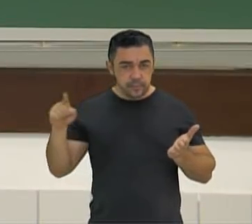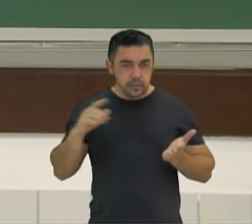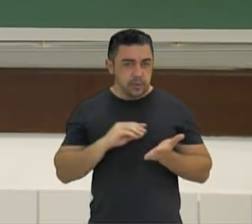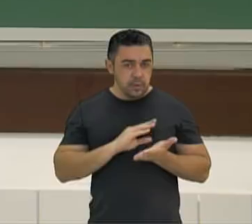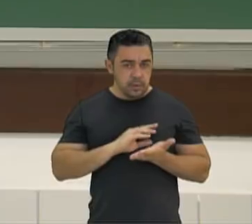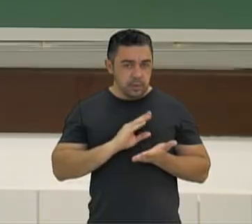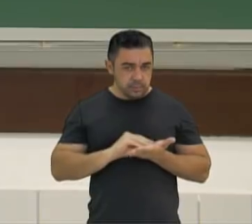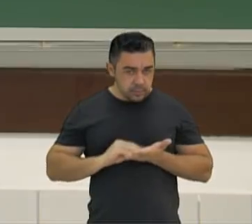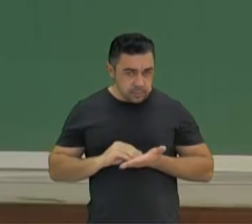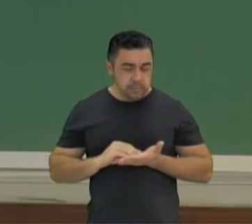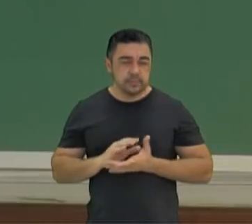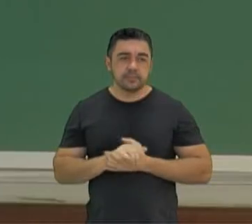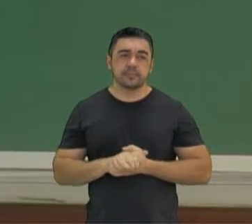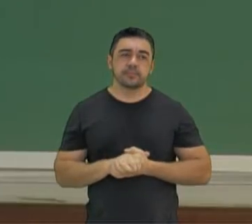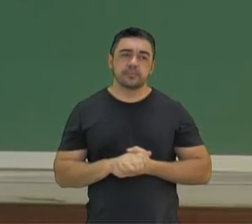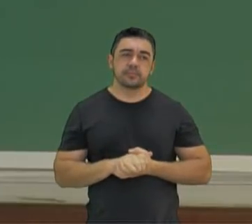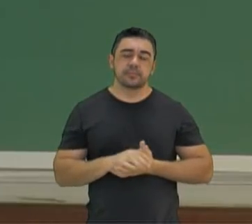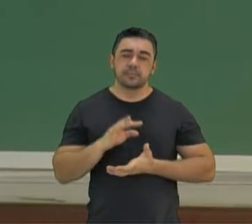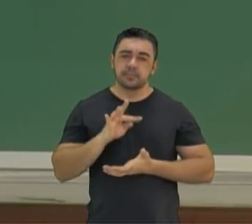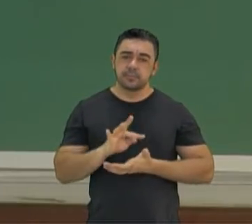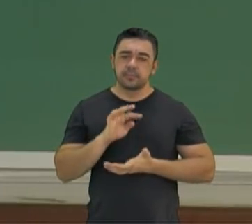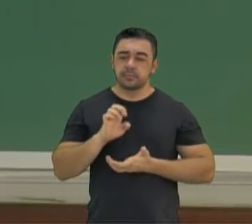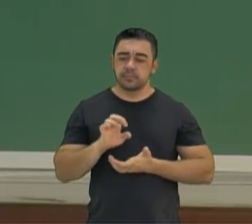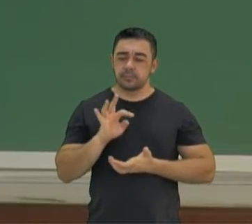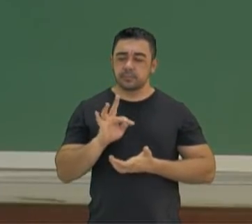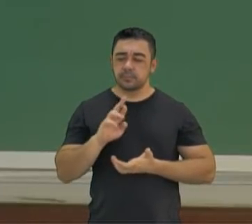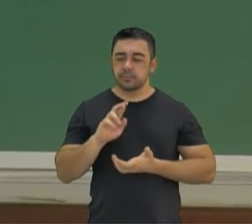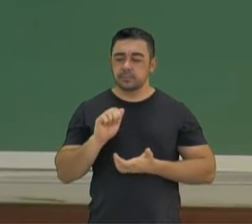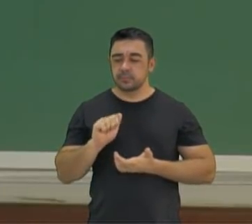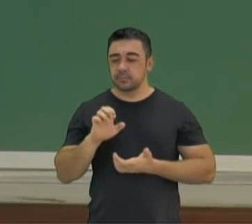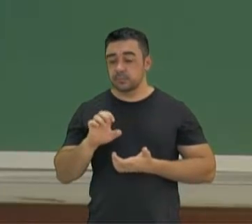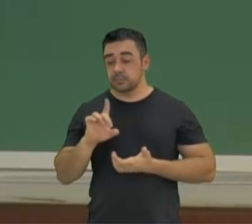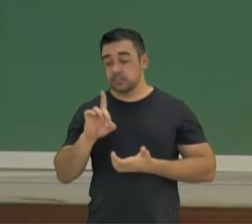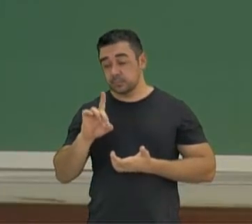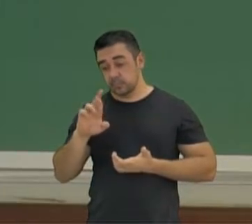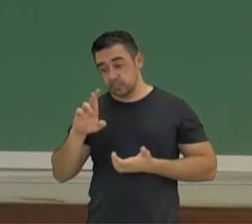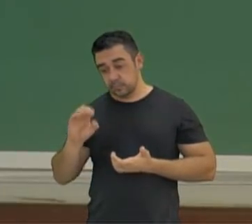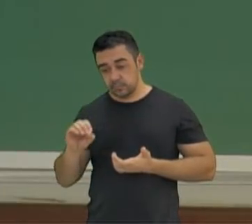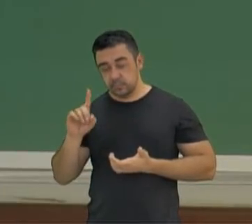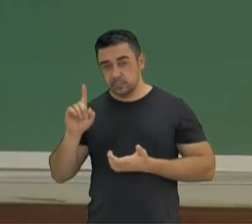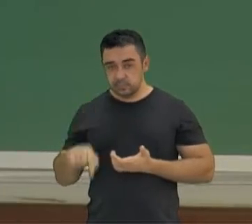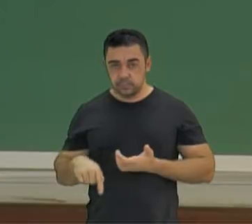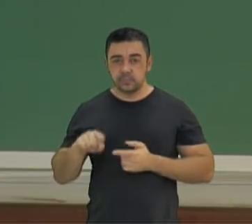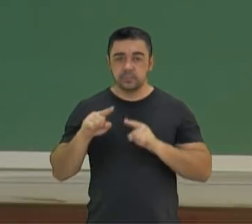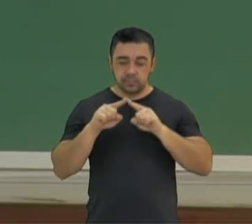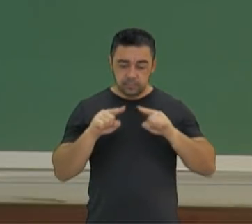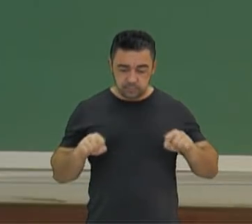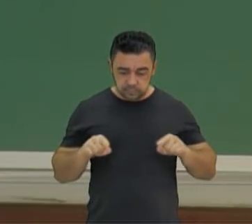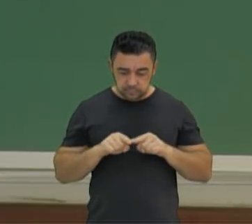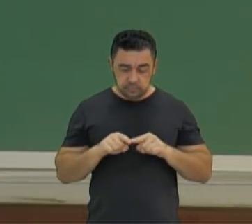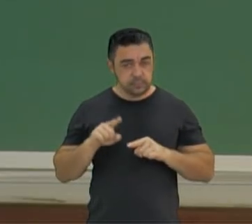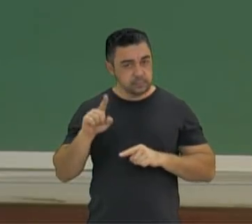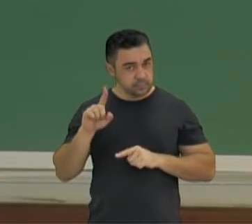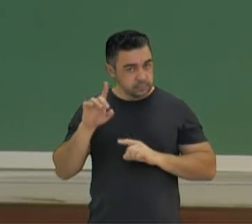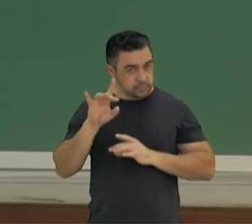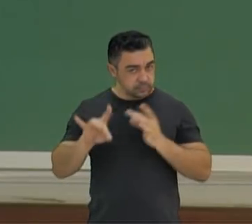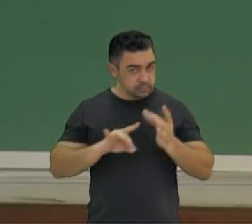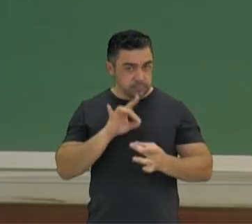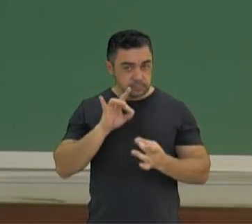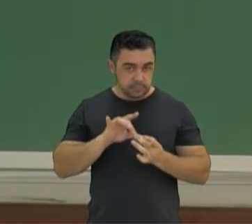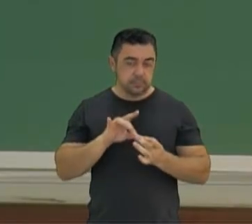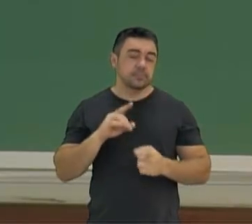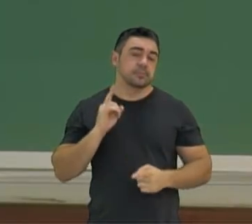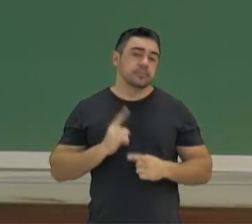anotações? Vamos lá. Tetraedro, lembra que a prof falou que é uma pirâmide que recebe um nome